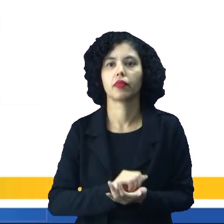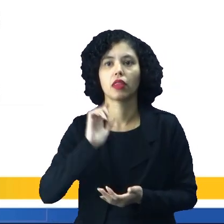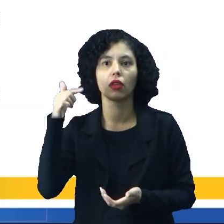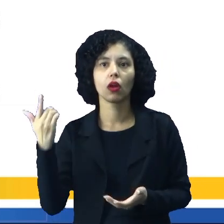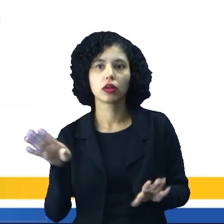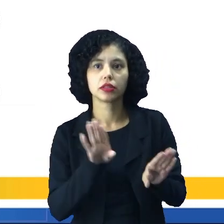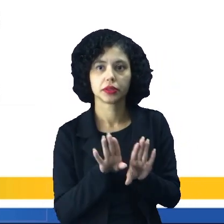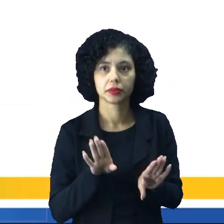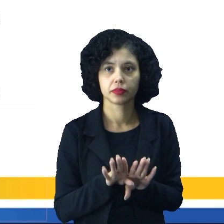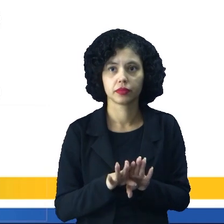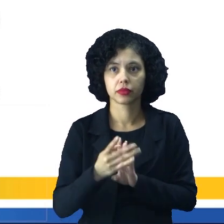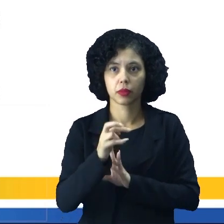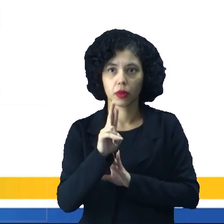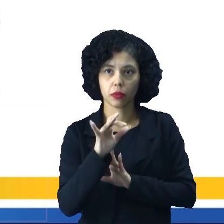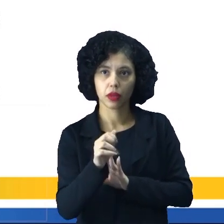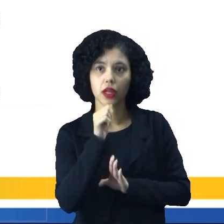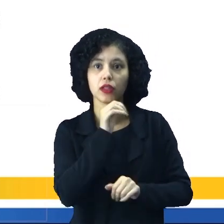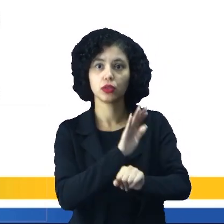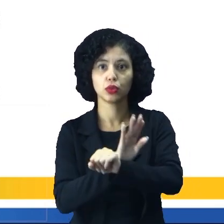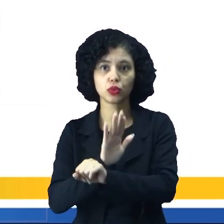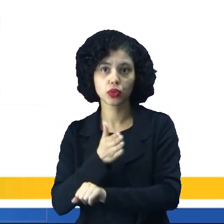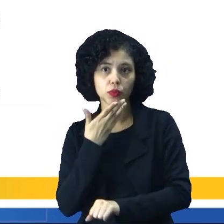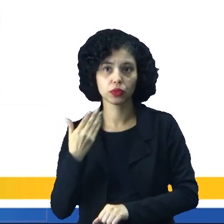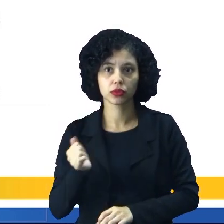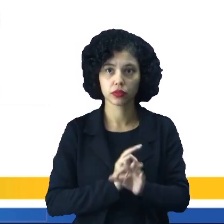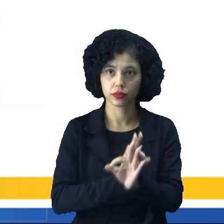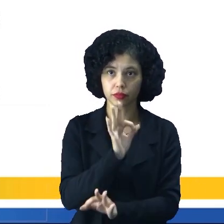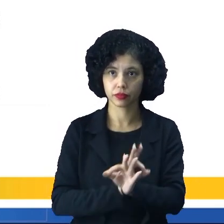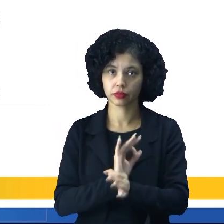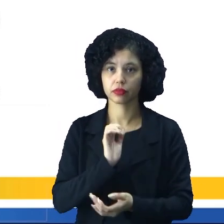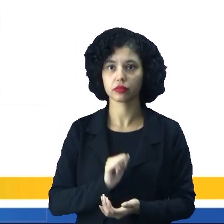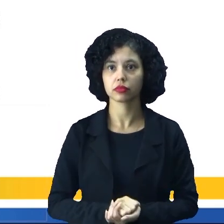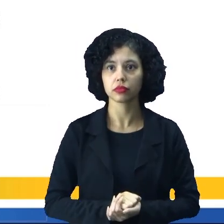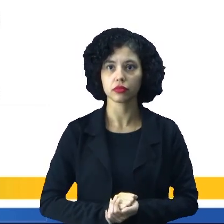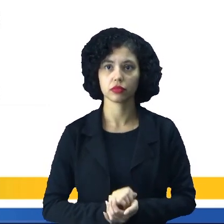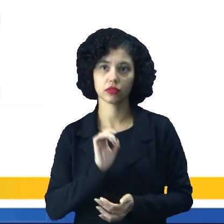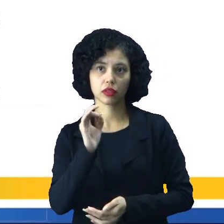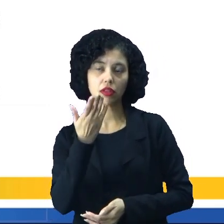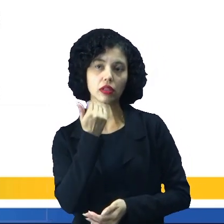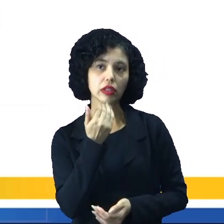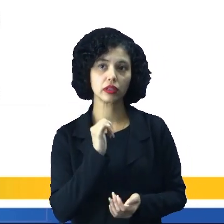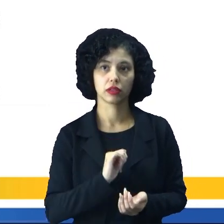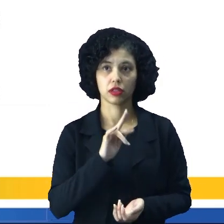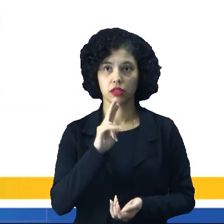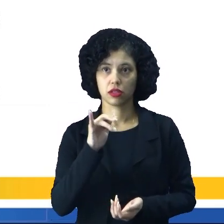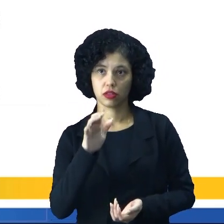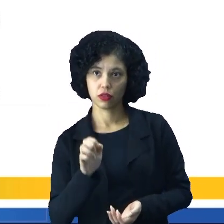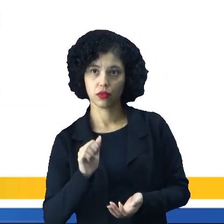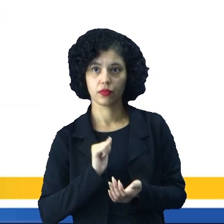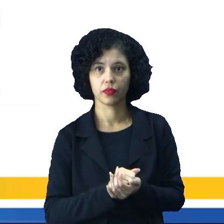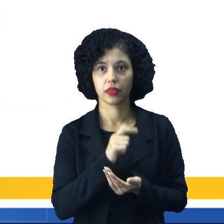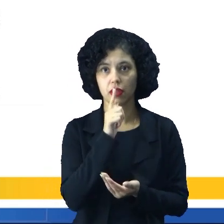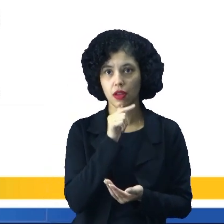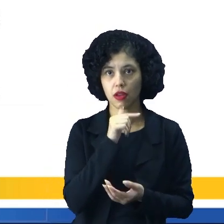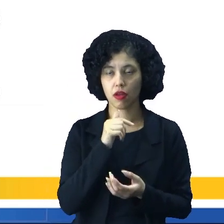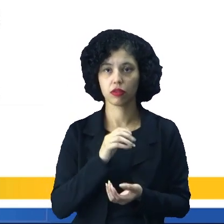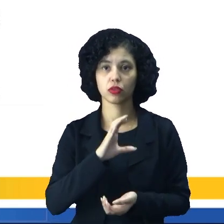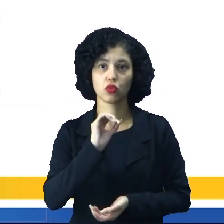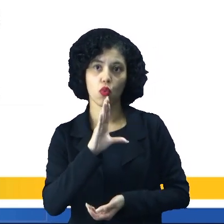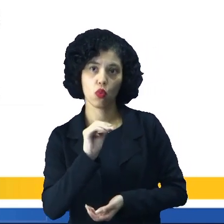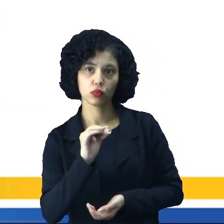ingerir-se a dieta de probióticos, que ajuda a auxiliar no melhor funcionamento do intestino. São alimentos como iogurte, água de coco e